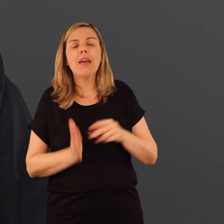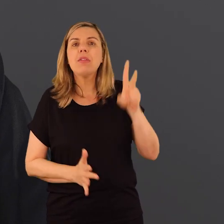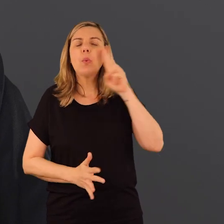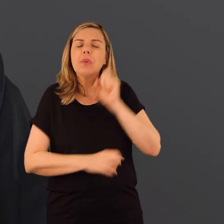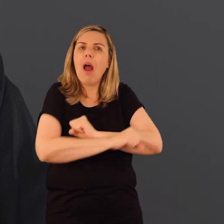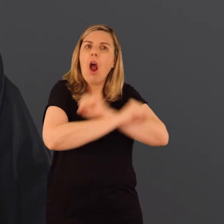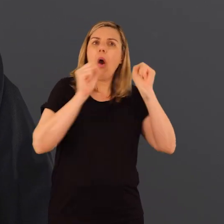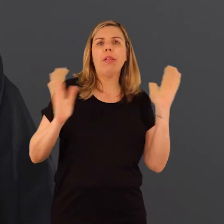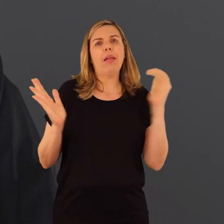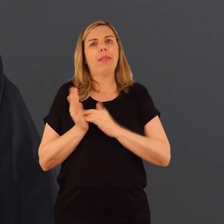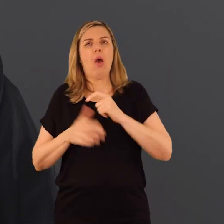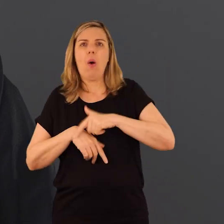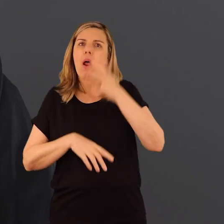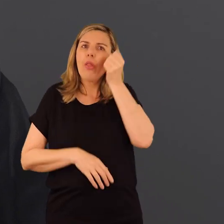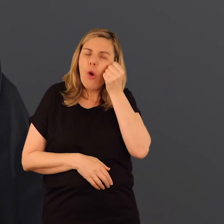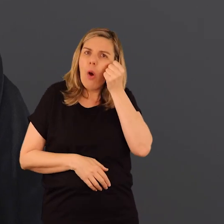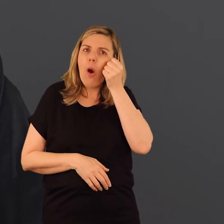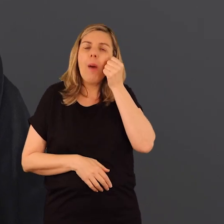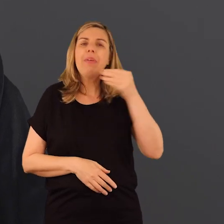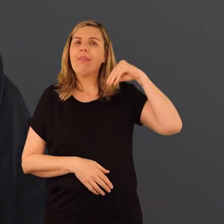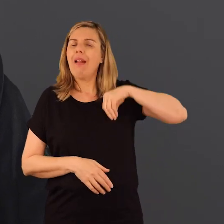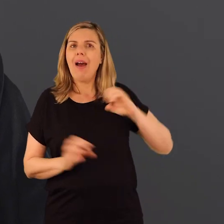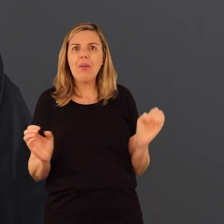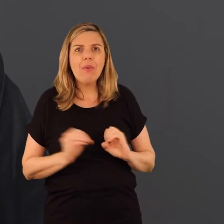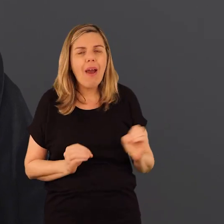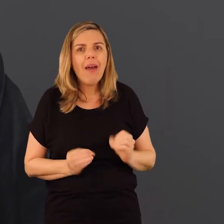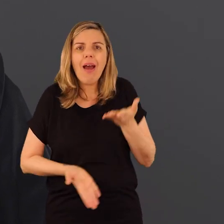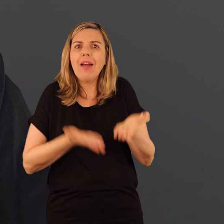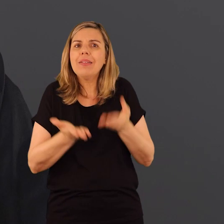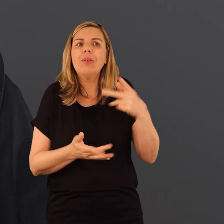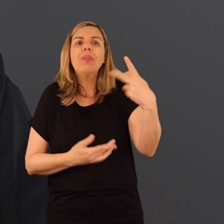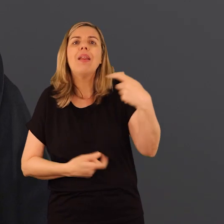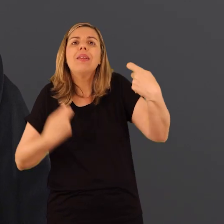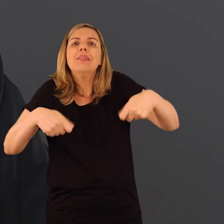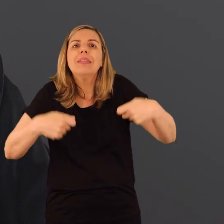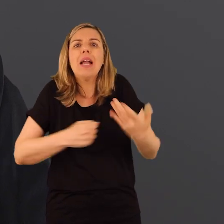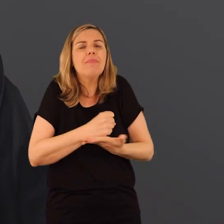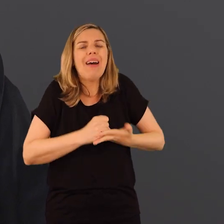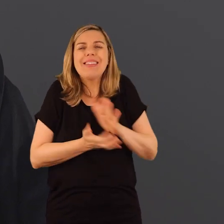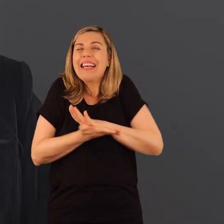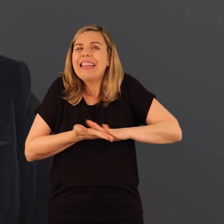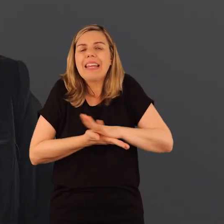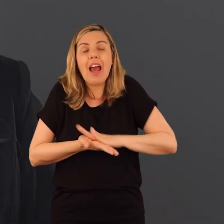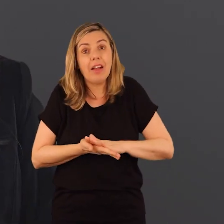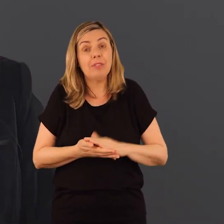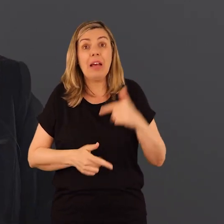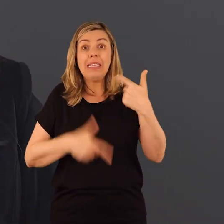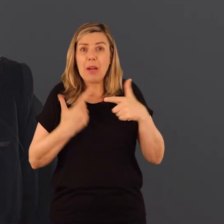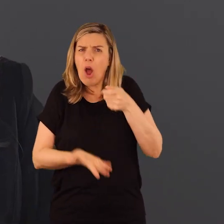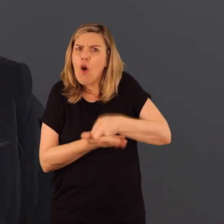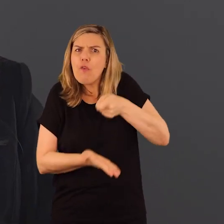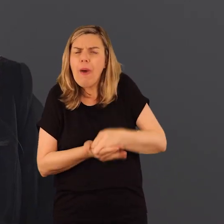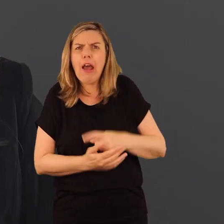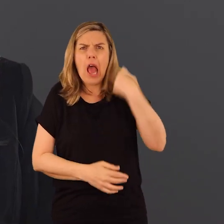que acordam, à hora que vão dormir e sem remuneração e sem atenção às suas necessidades mais básicas. O trabalho